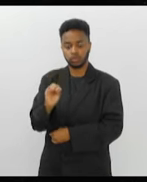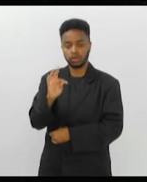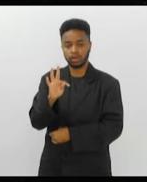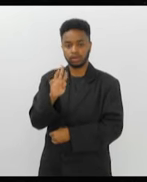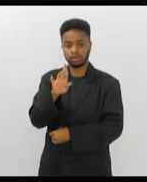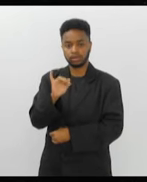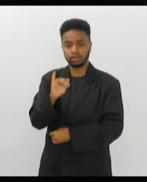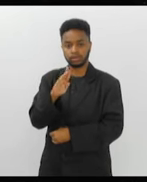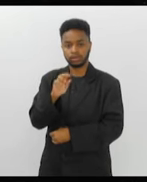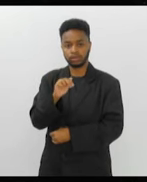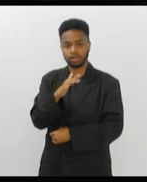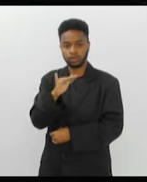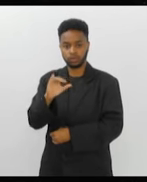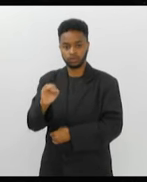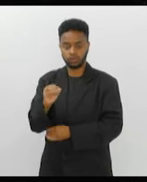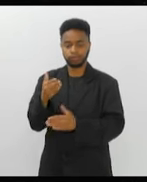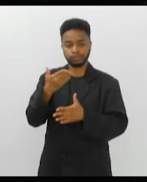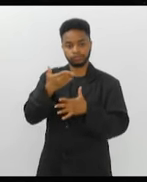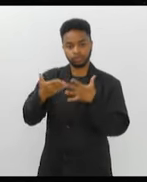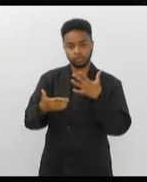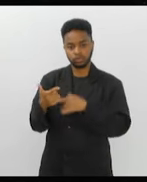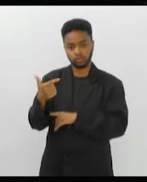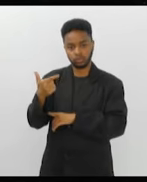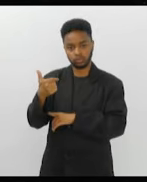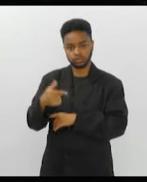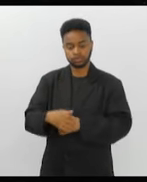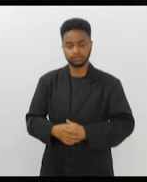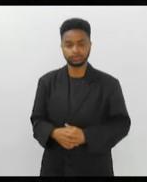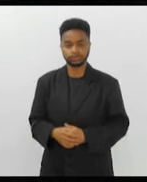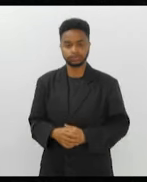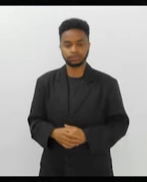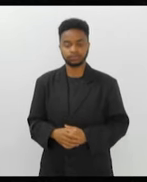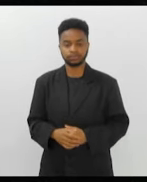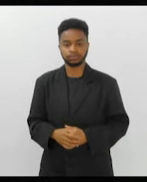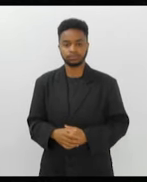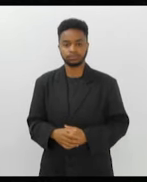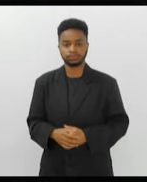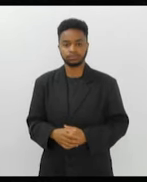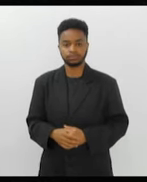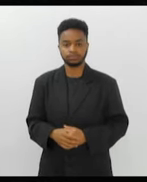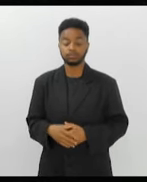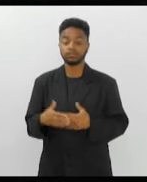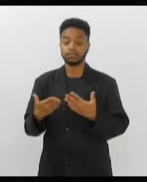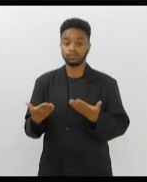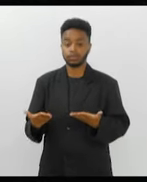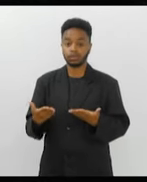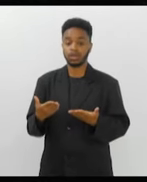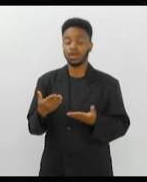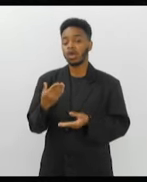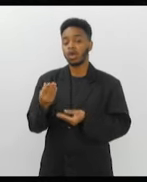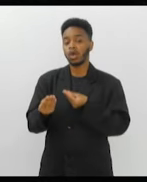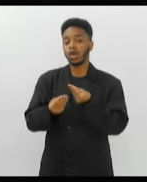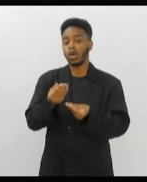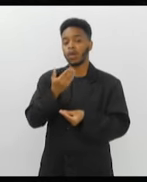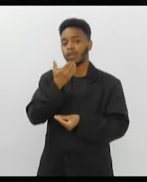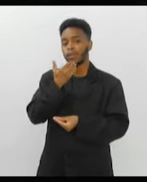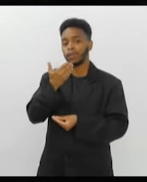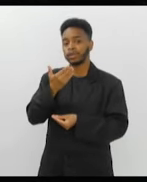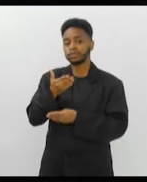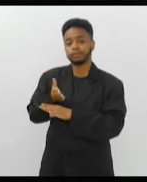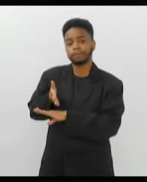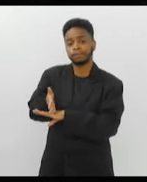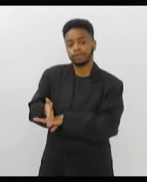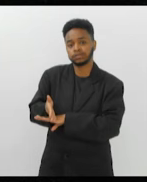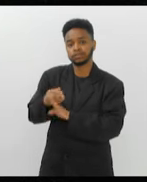em 12 vezes. E, para você pedir o ingresso no programa, tem